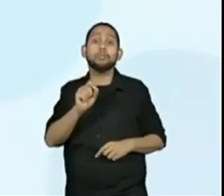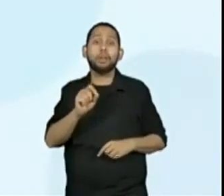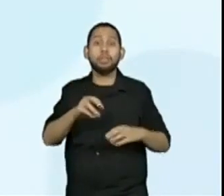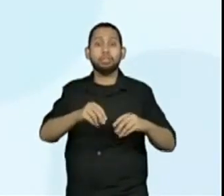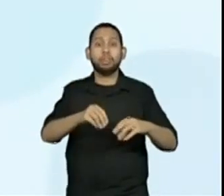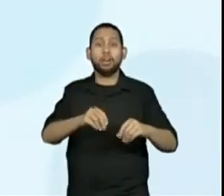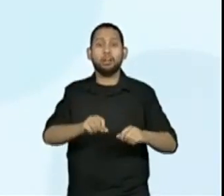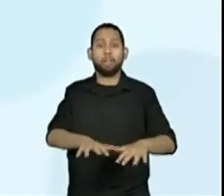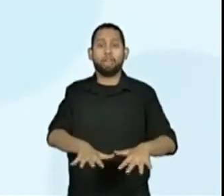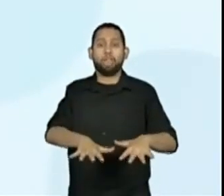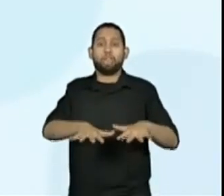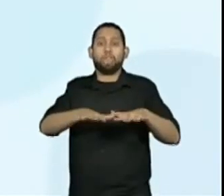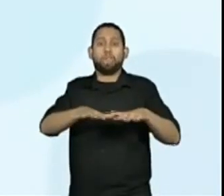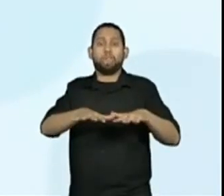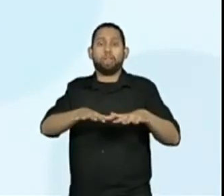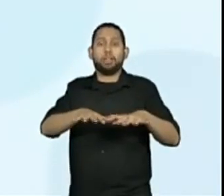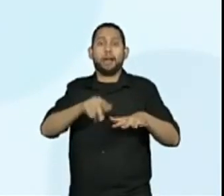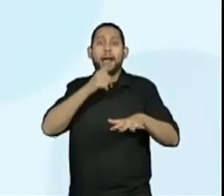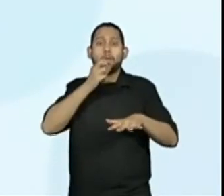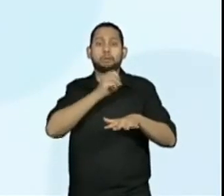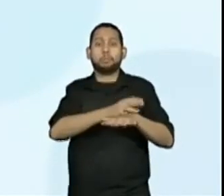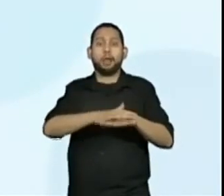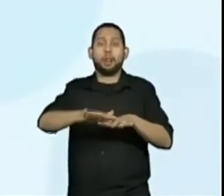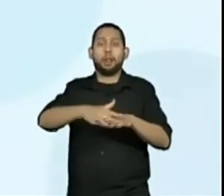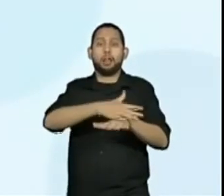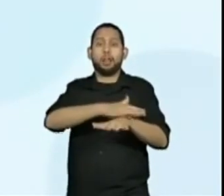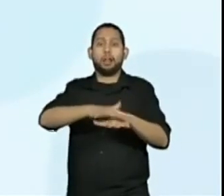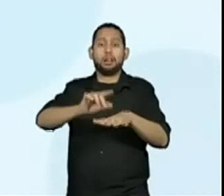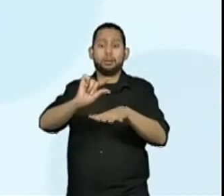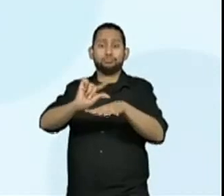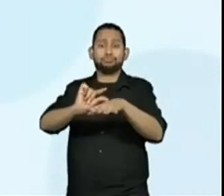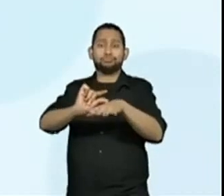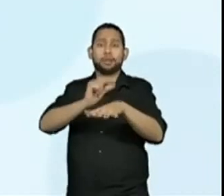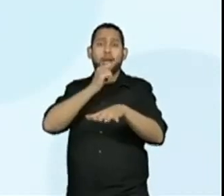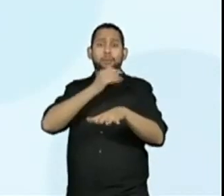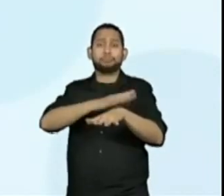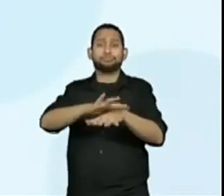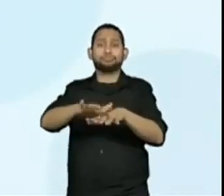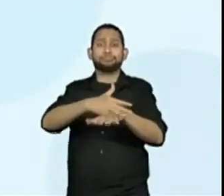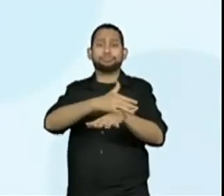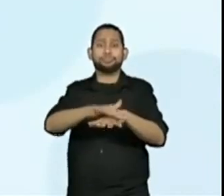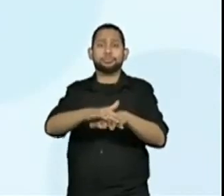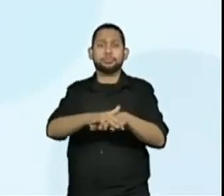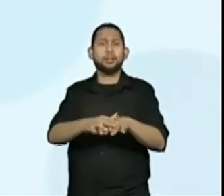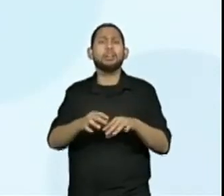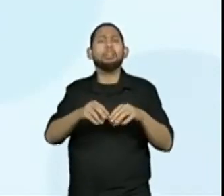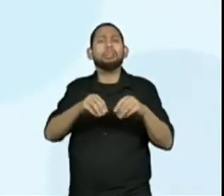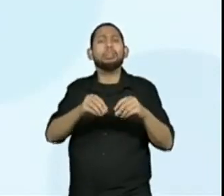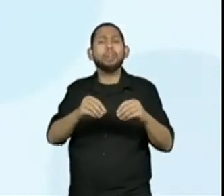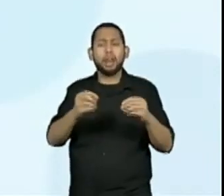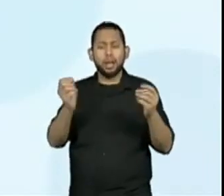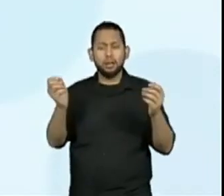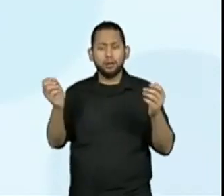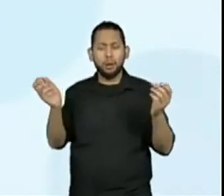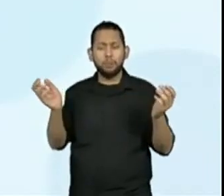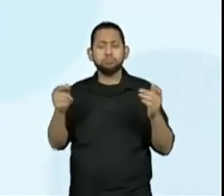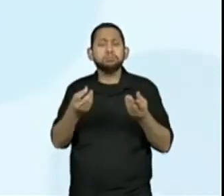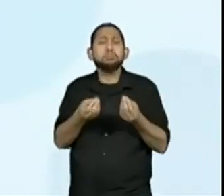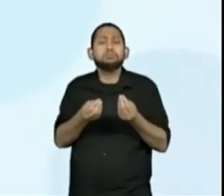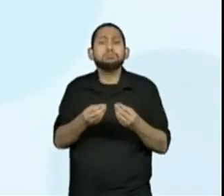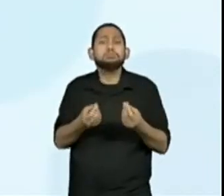essa areia ou essa terra que a gente observa foi parar aí? Como que essa areia e essa terra foi